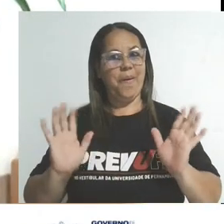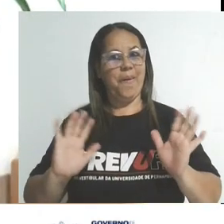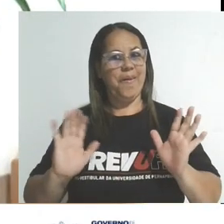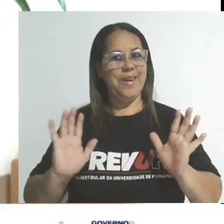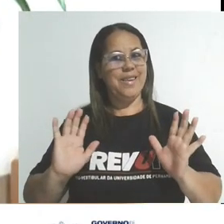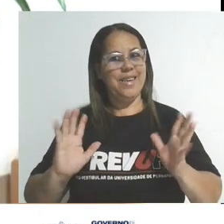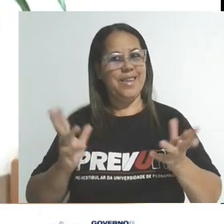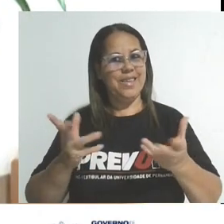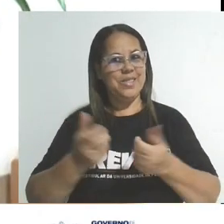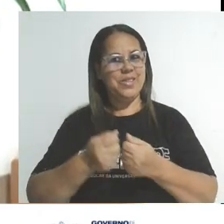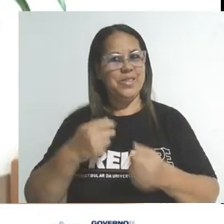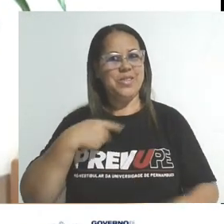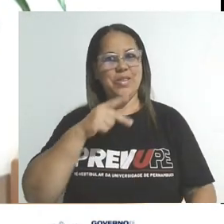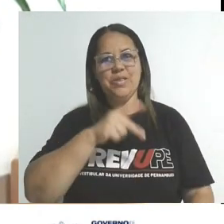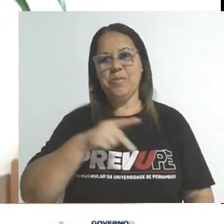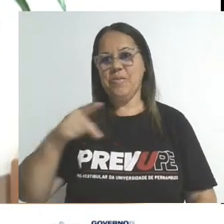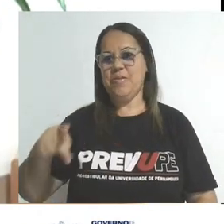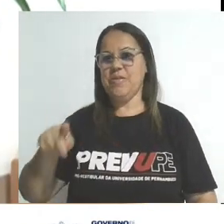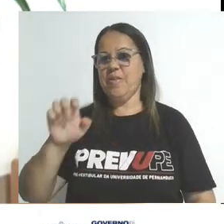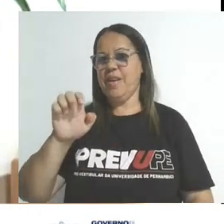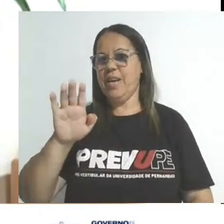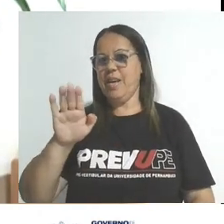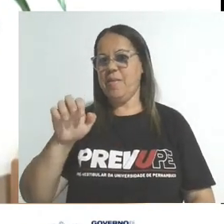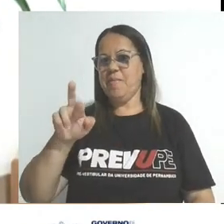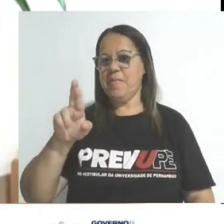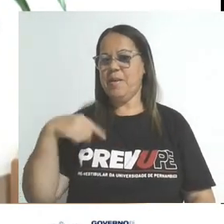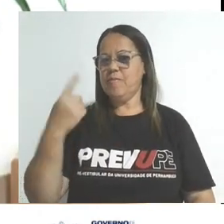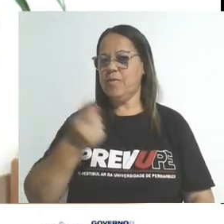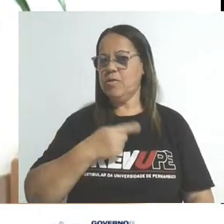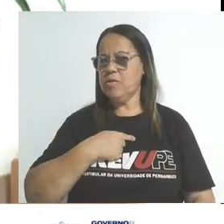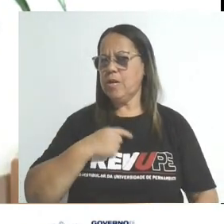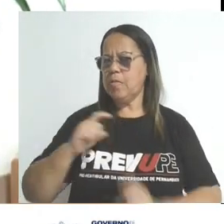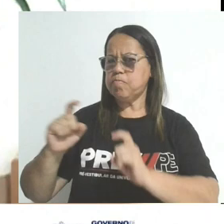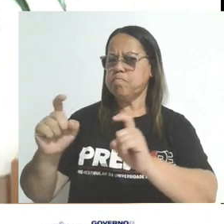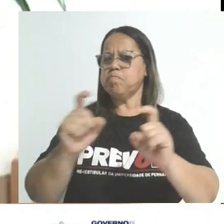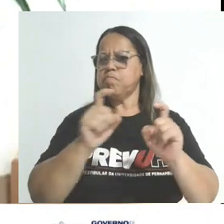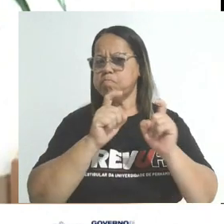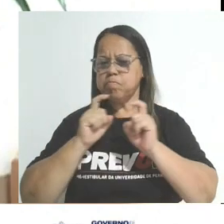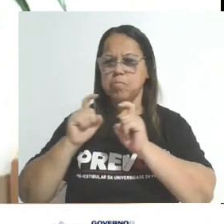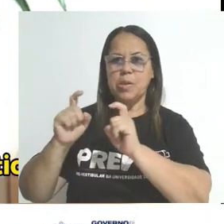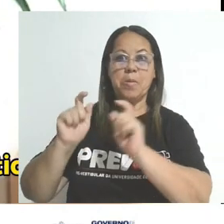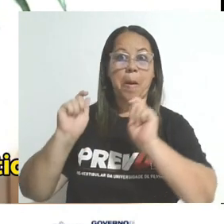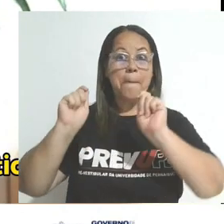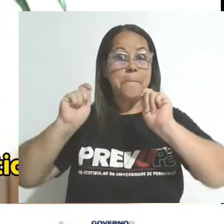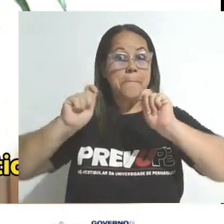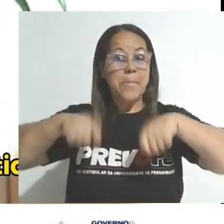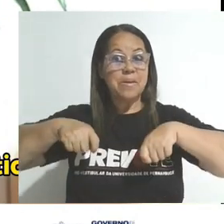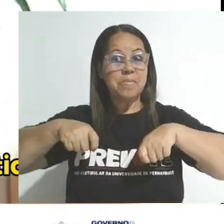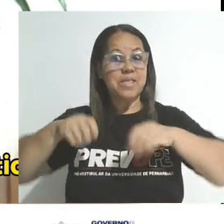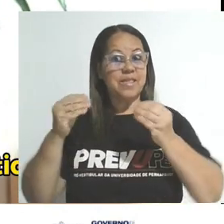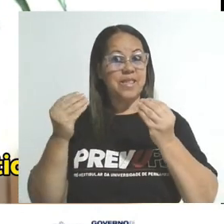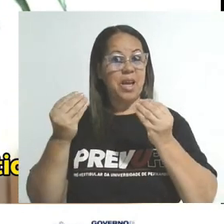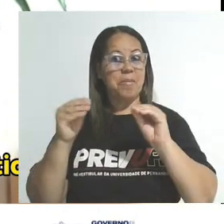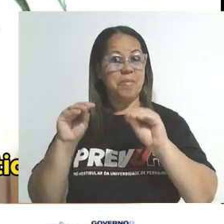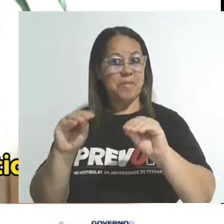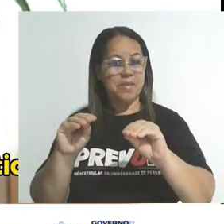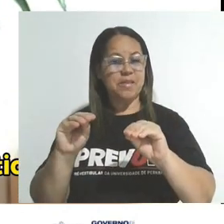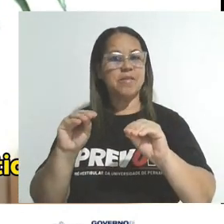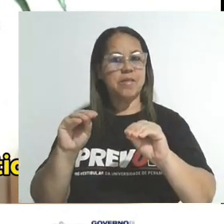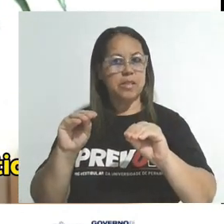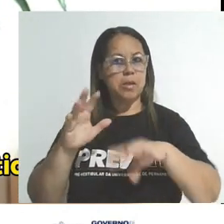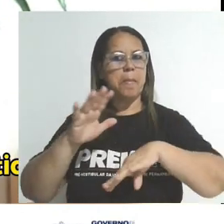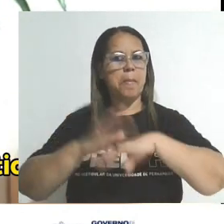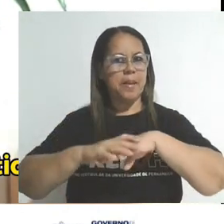Saudações matemáticas. Eu sou o professor Eber Gomes e juntos a gente vai estar discutindo possibilidades de aplicações